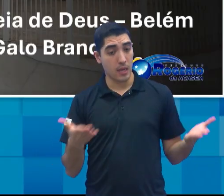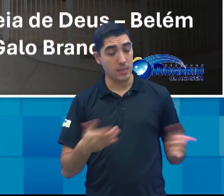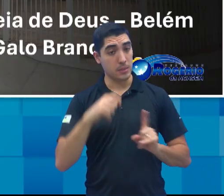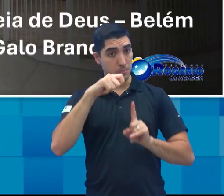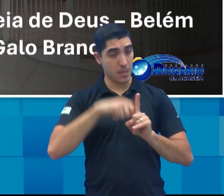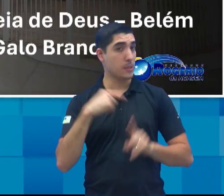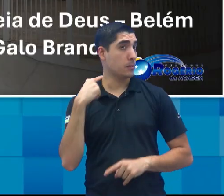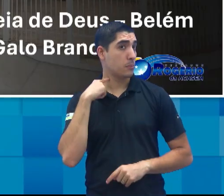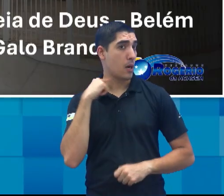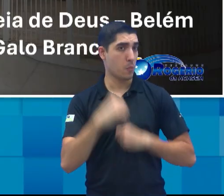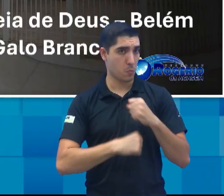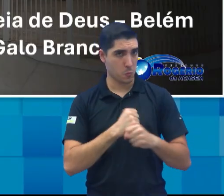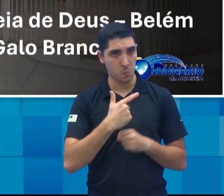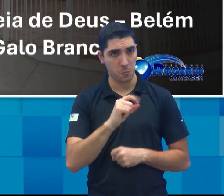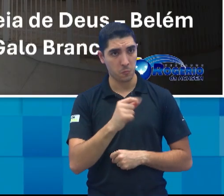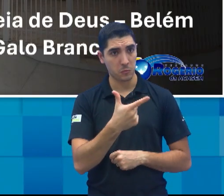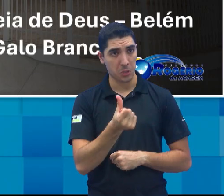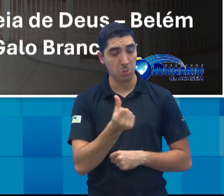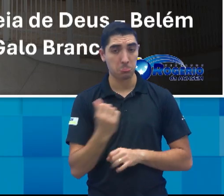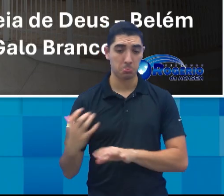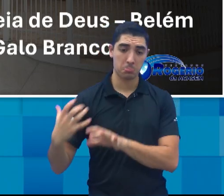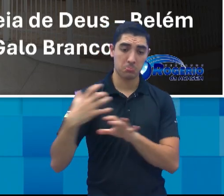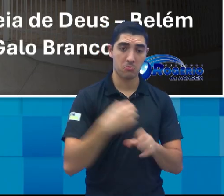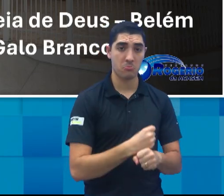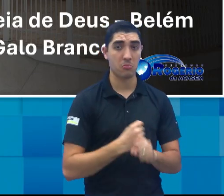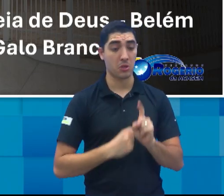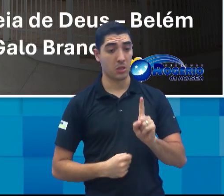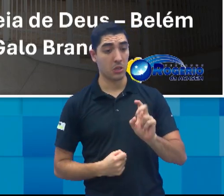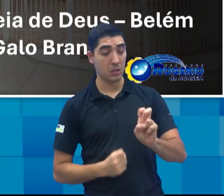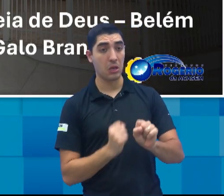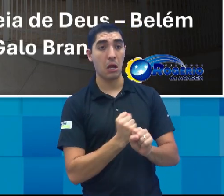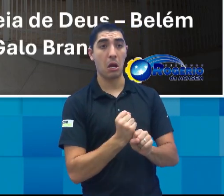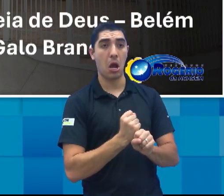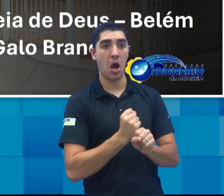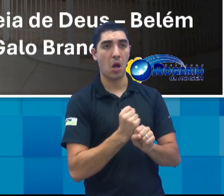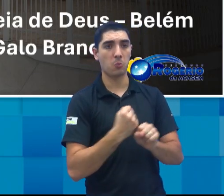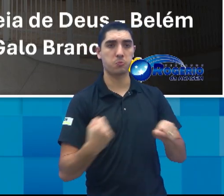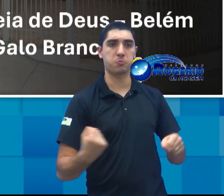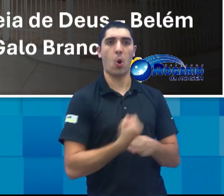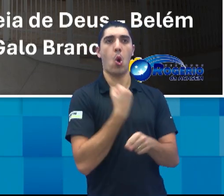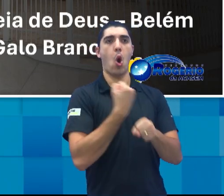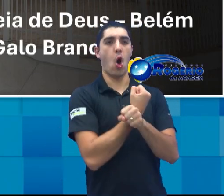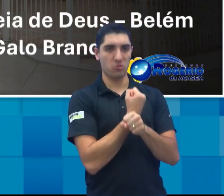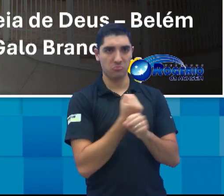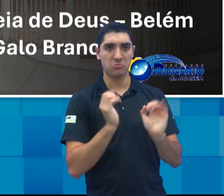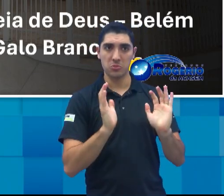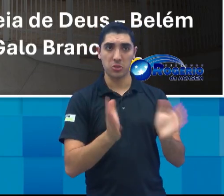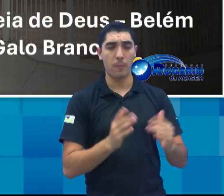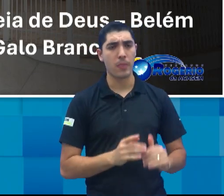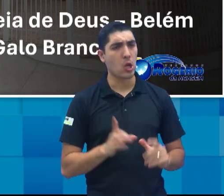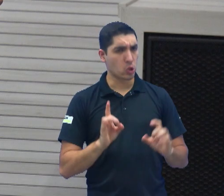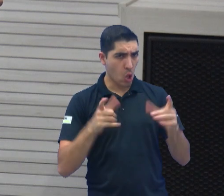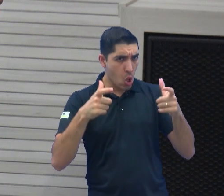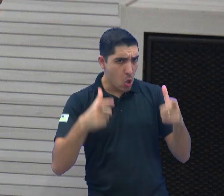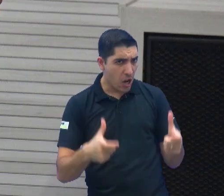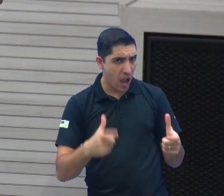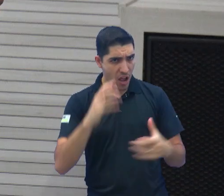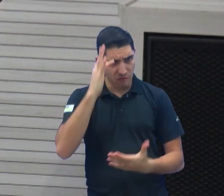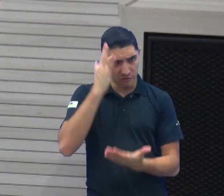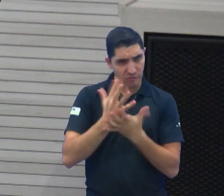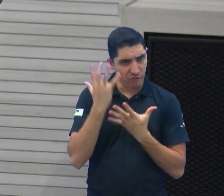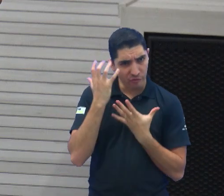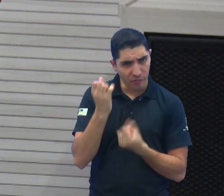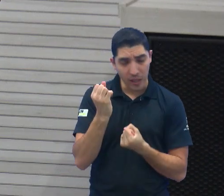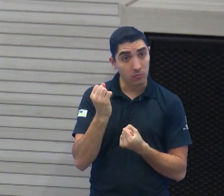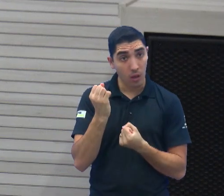2026, 15 anos de fundação de seu templo. Mais do que um espaço de fé, a Assembleia de